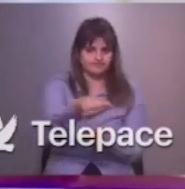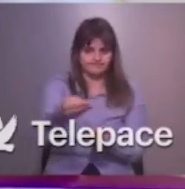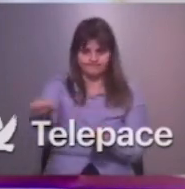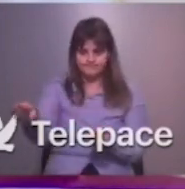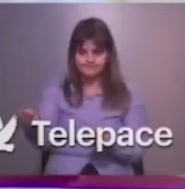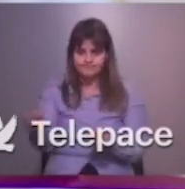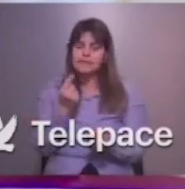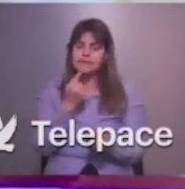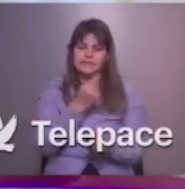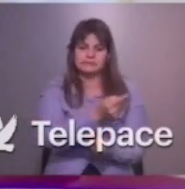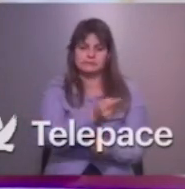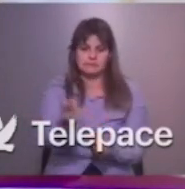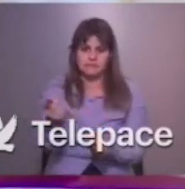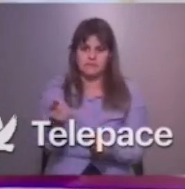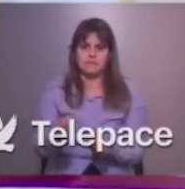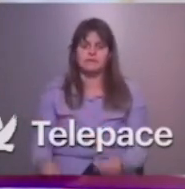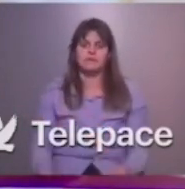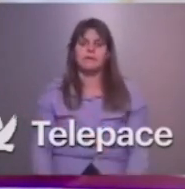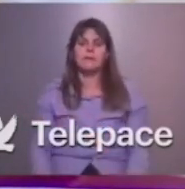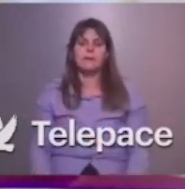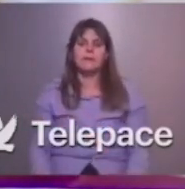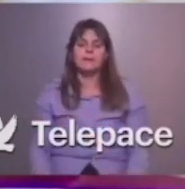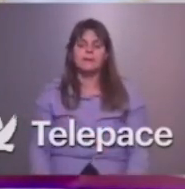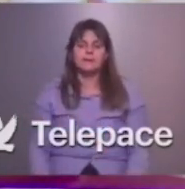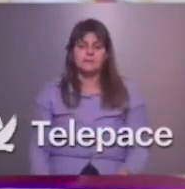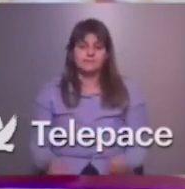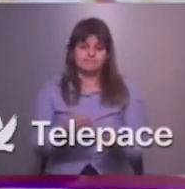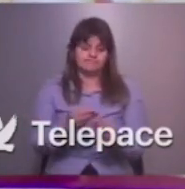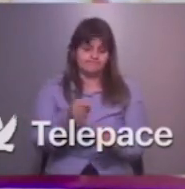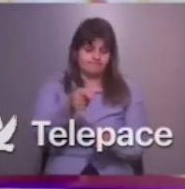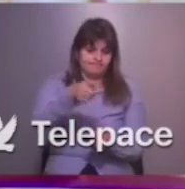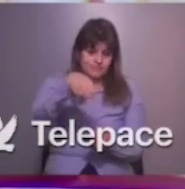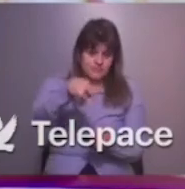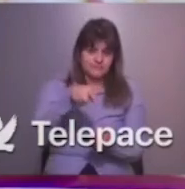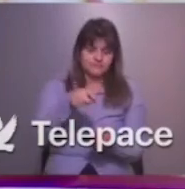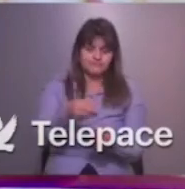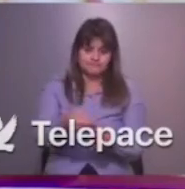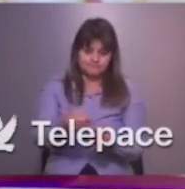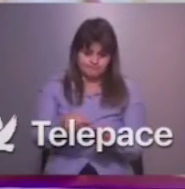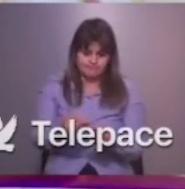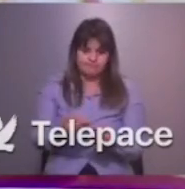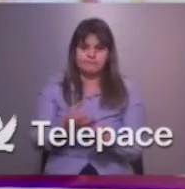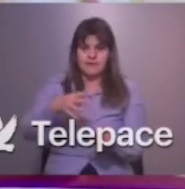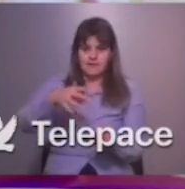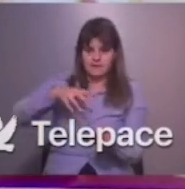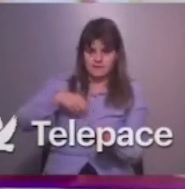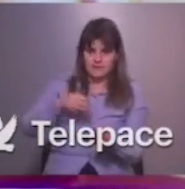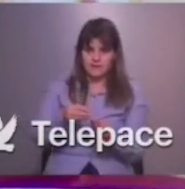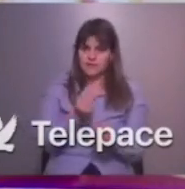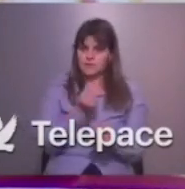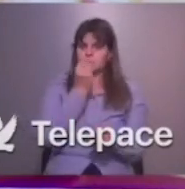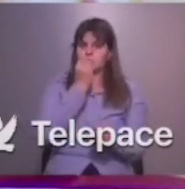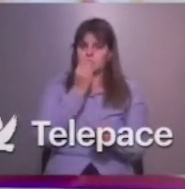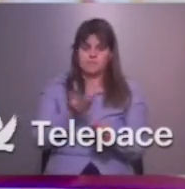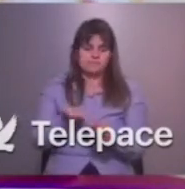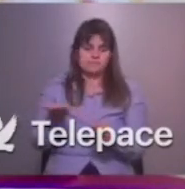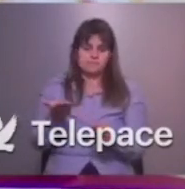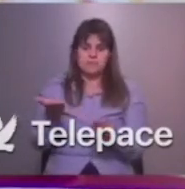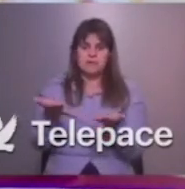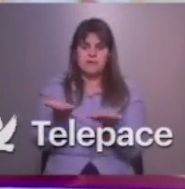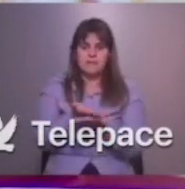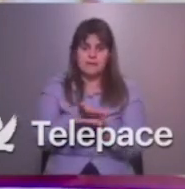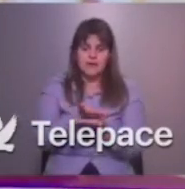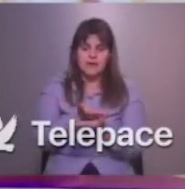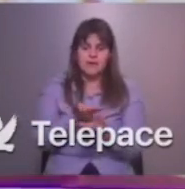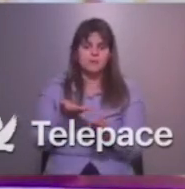deditque discipuli suis dices, accipit et mandut ad ex hoc